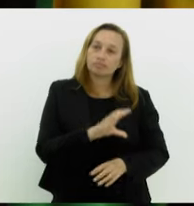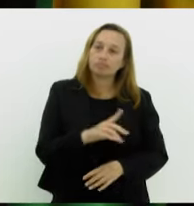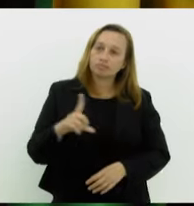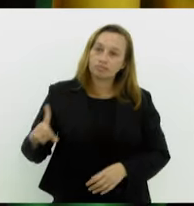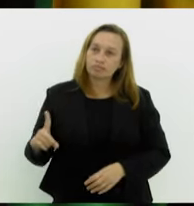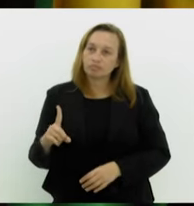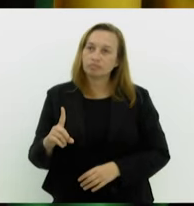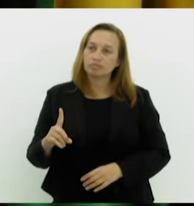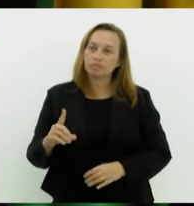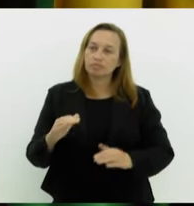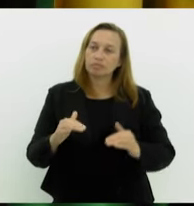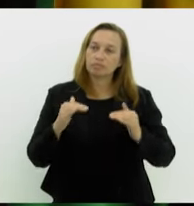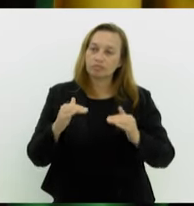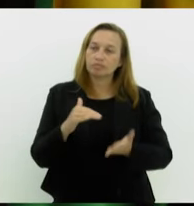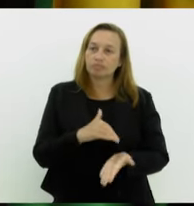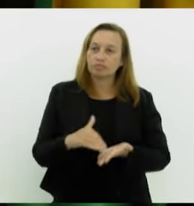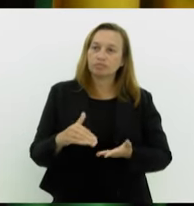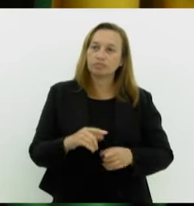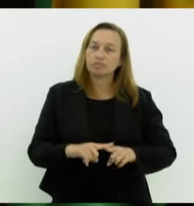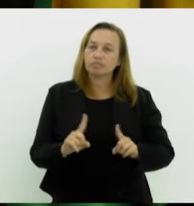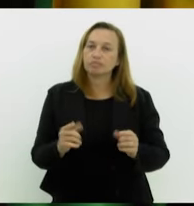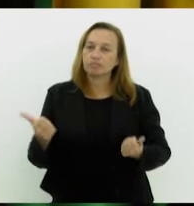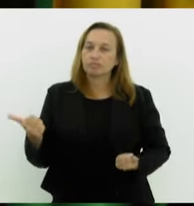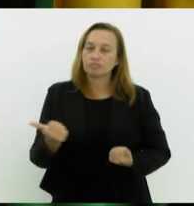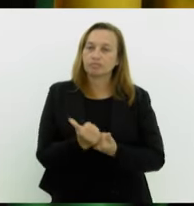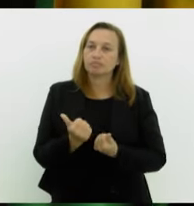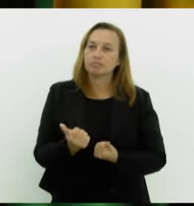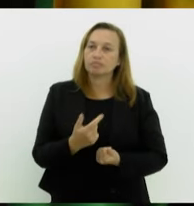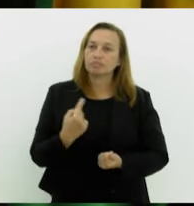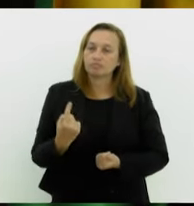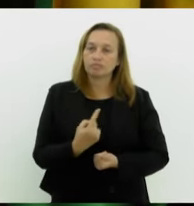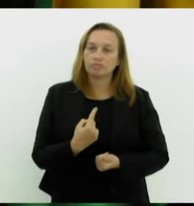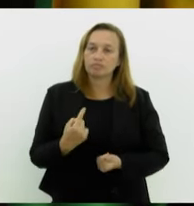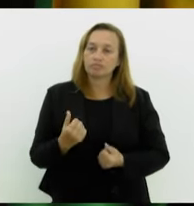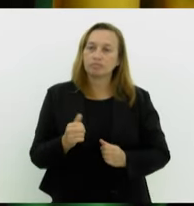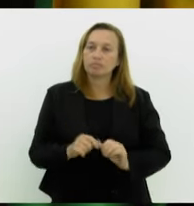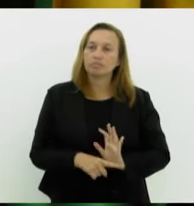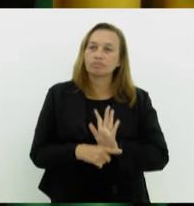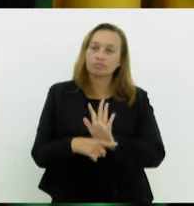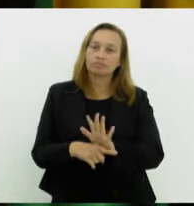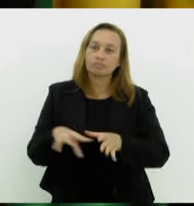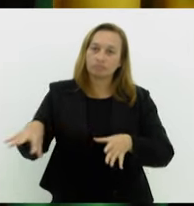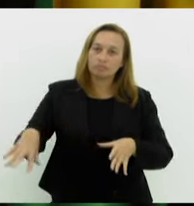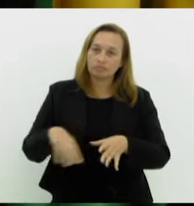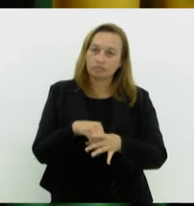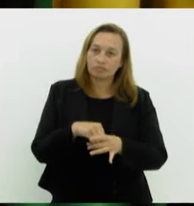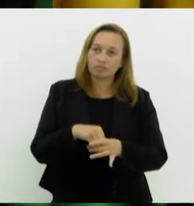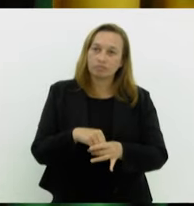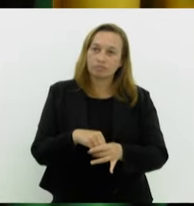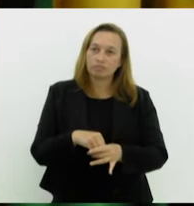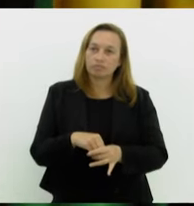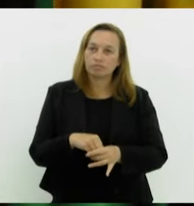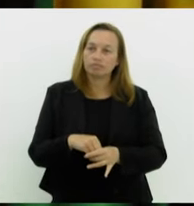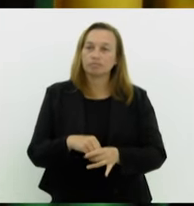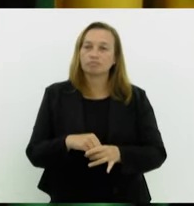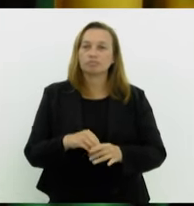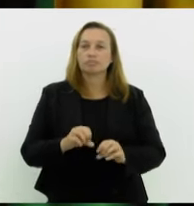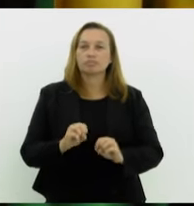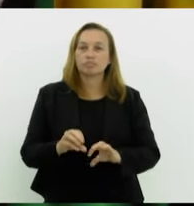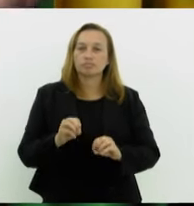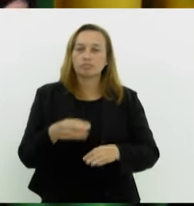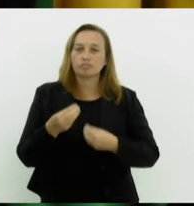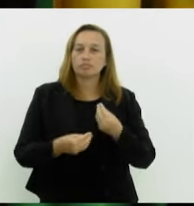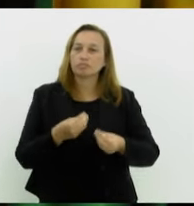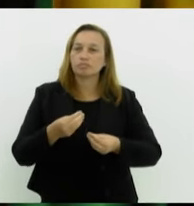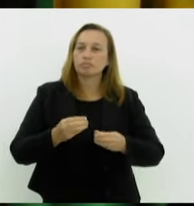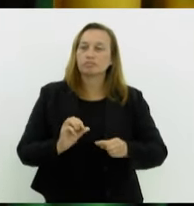uma subsecretaria mas contem conosco para que a gente possa ajudar nessa implementação para que a gente possa dar os caminhos de como